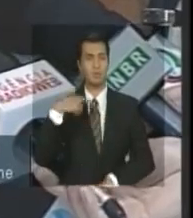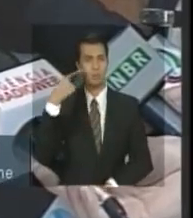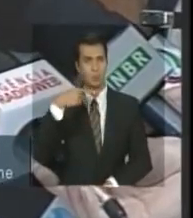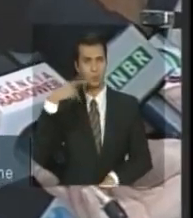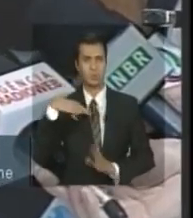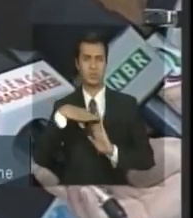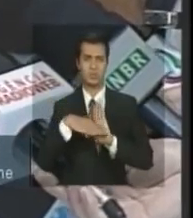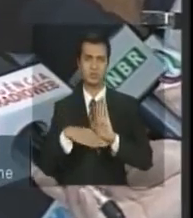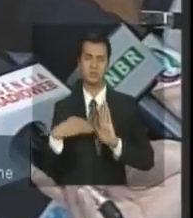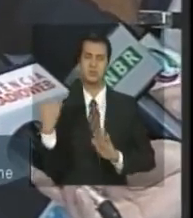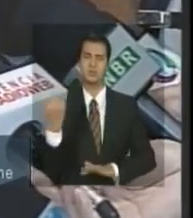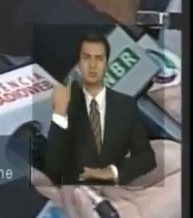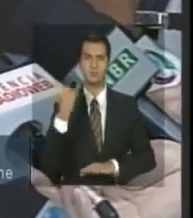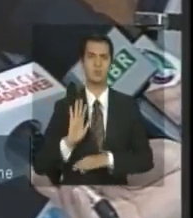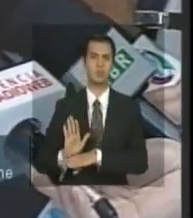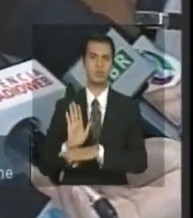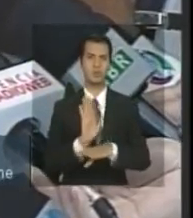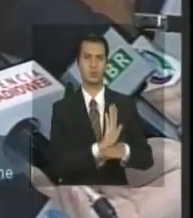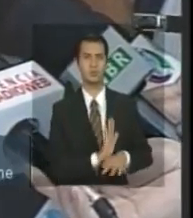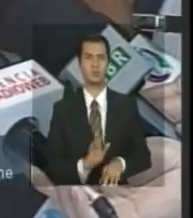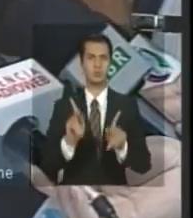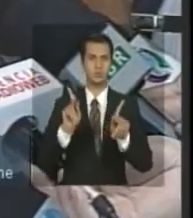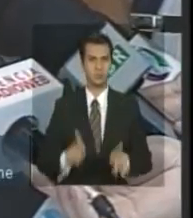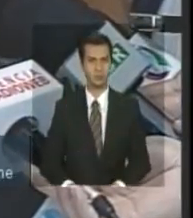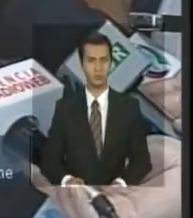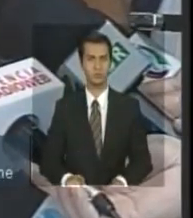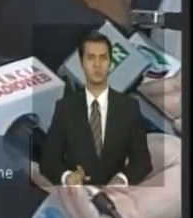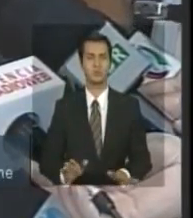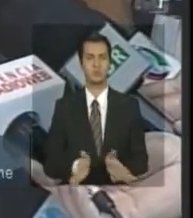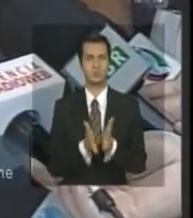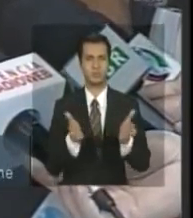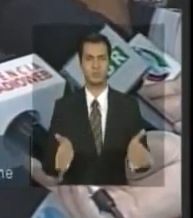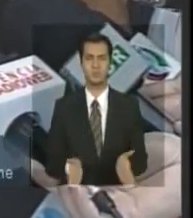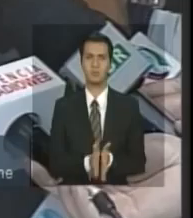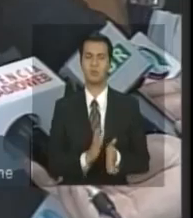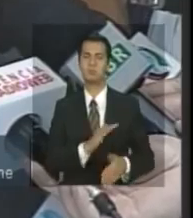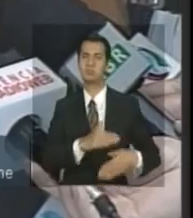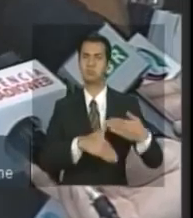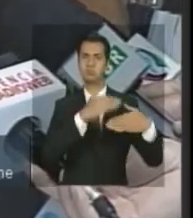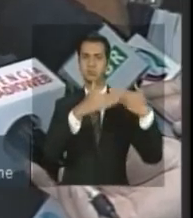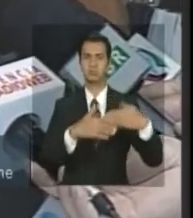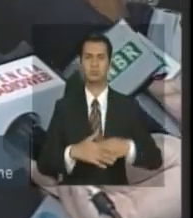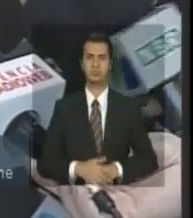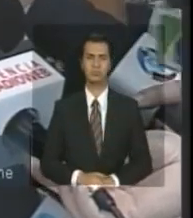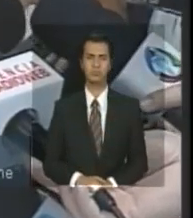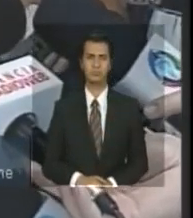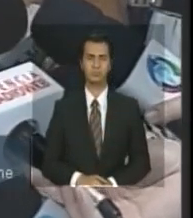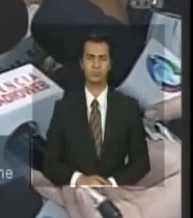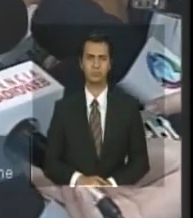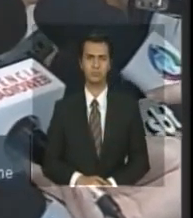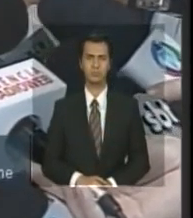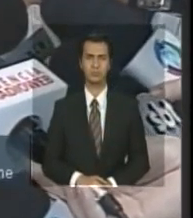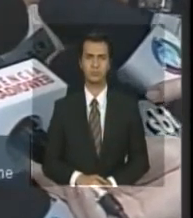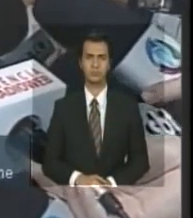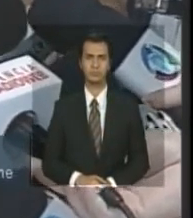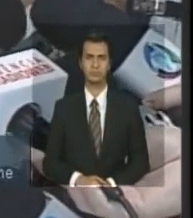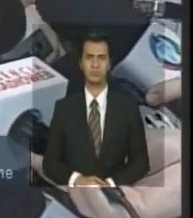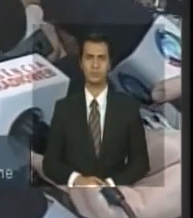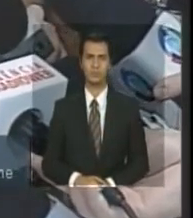importantes para se tirar a população da situação de pobreza e de extrema pobreza no Brasil. E no próximo dia 8 vocês vão colocar